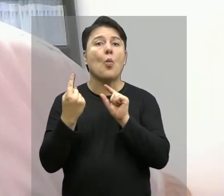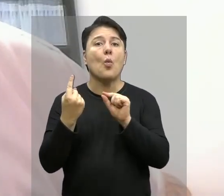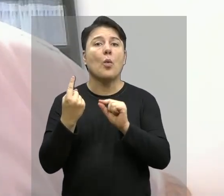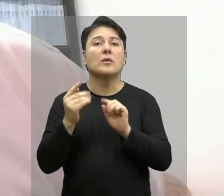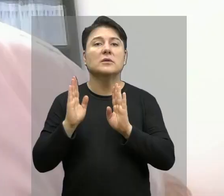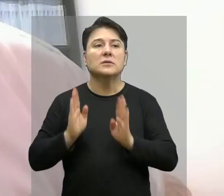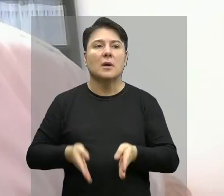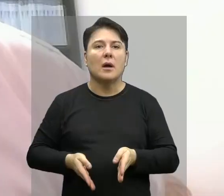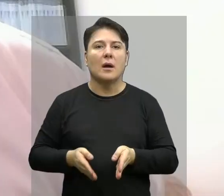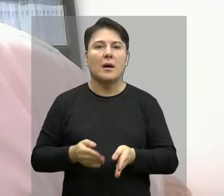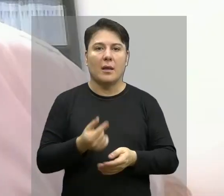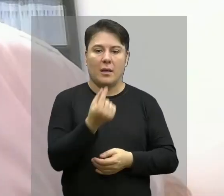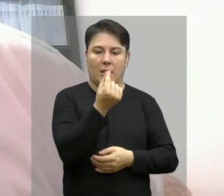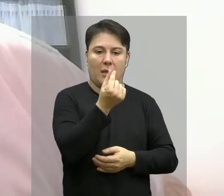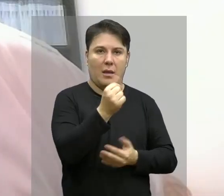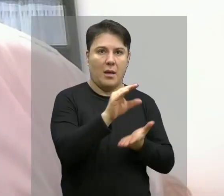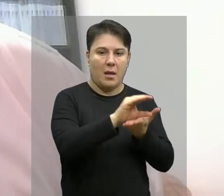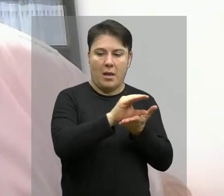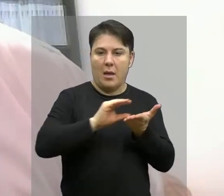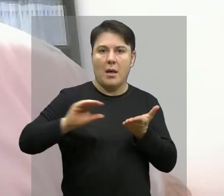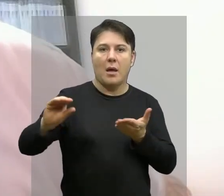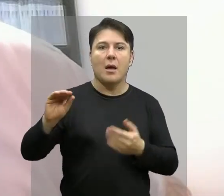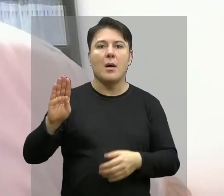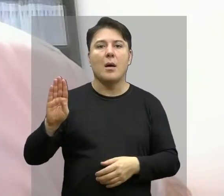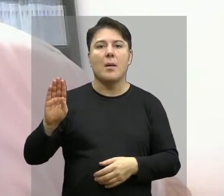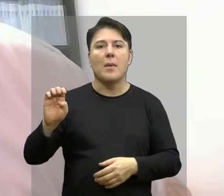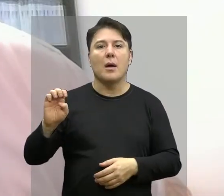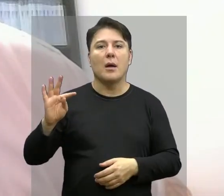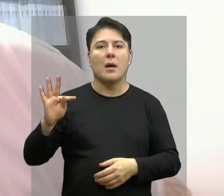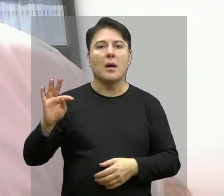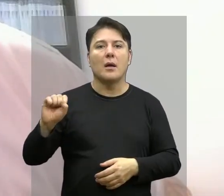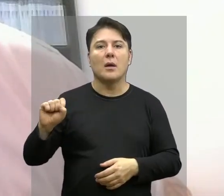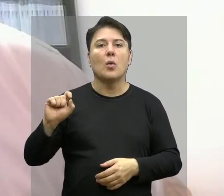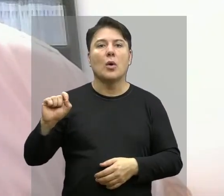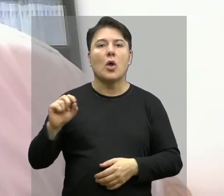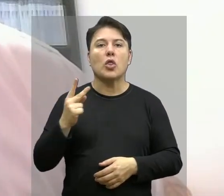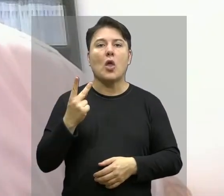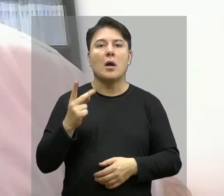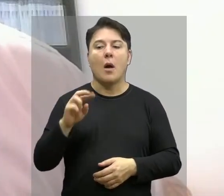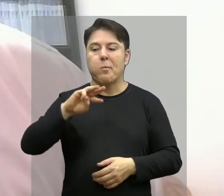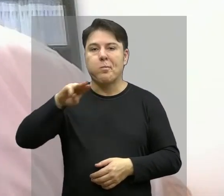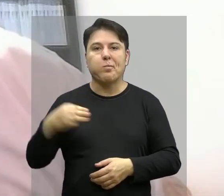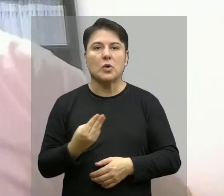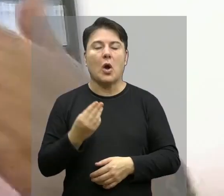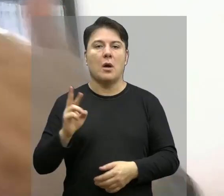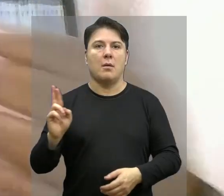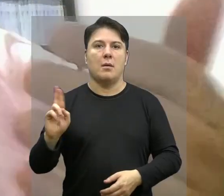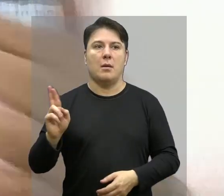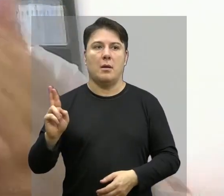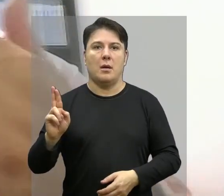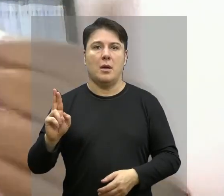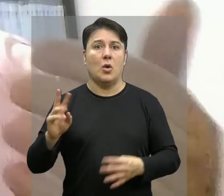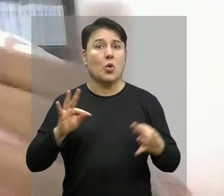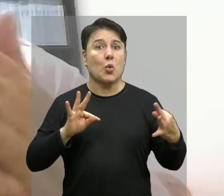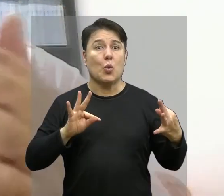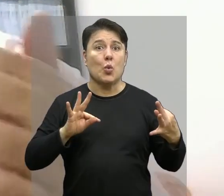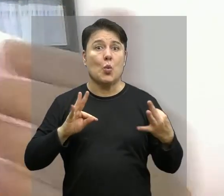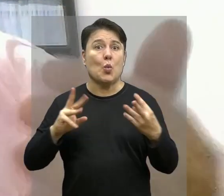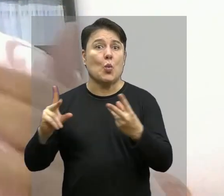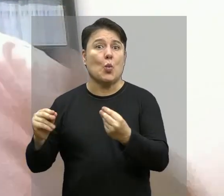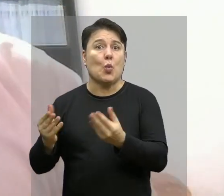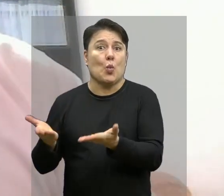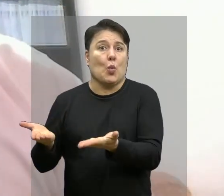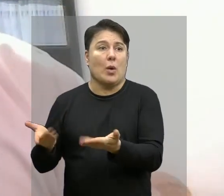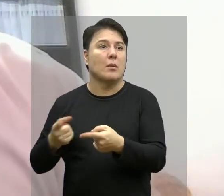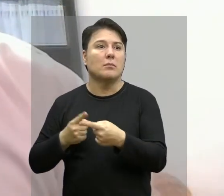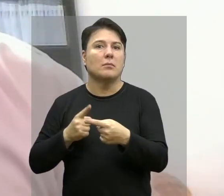por destinar valores para as bets na casa dos 2 milhões de reais. Totalmente, né, que